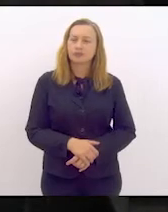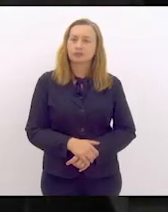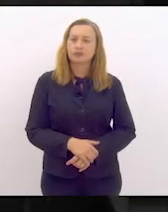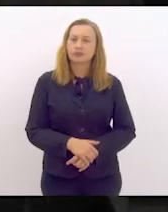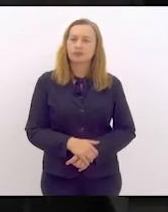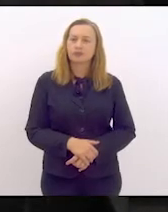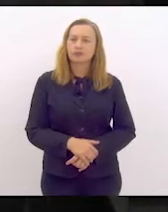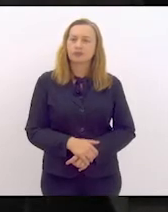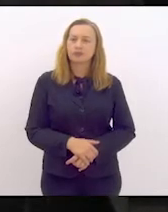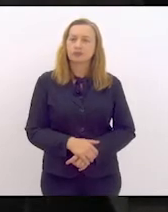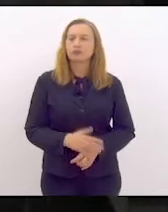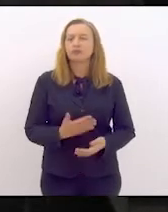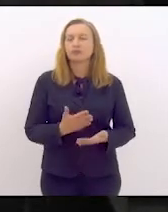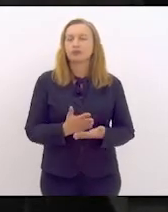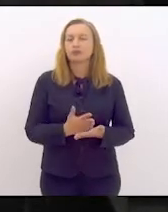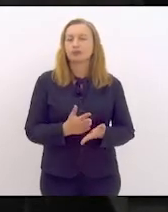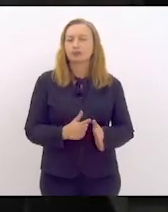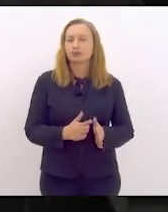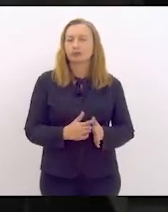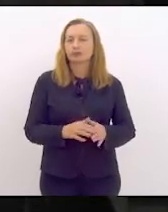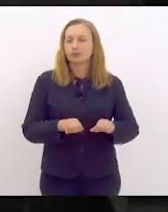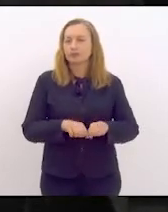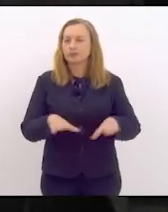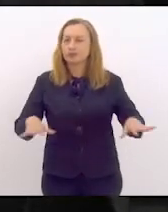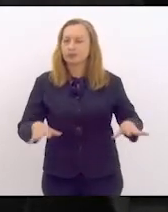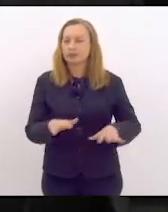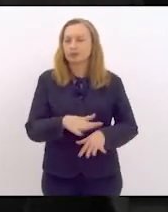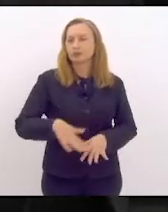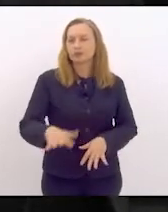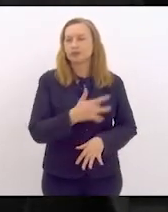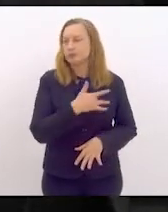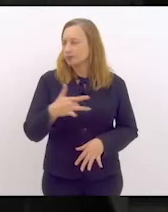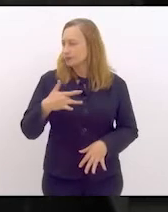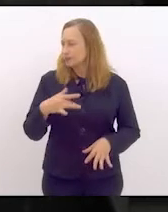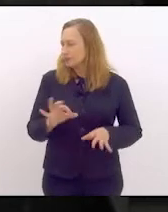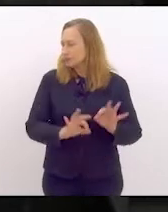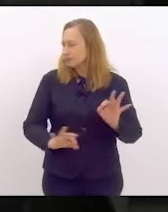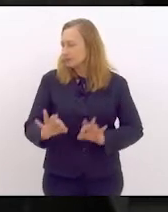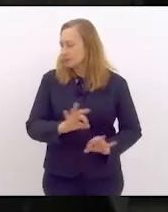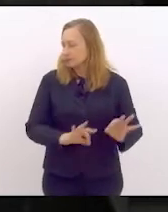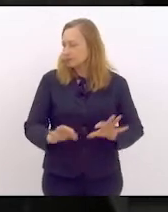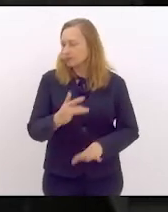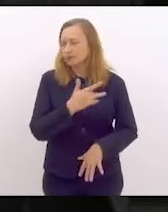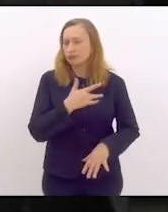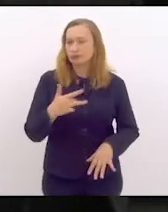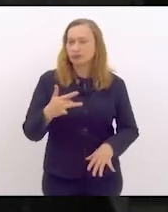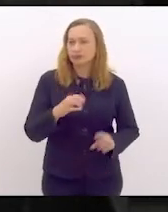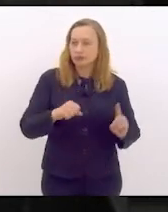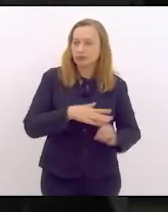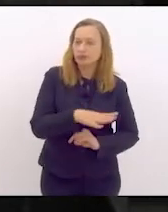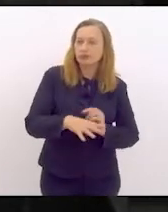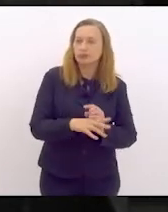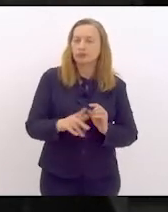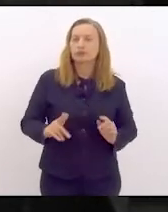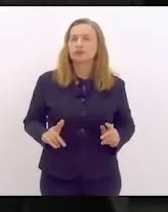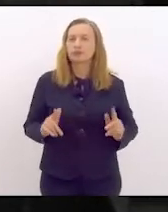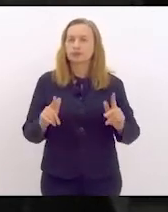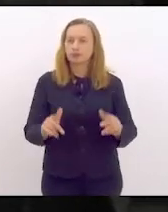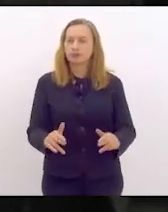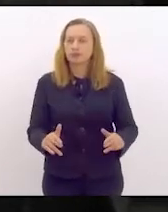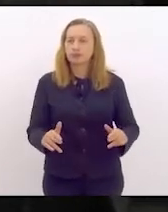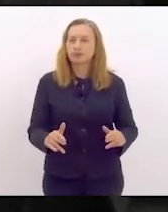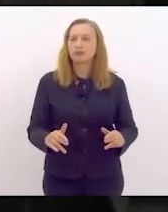do Estado na área da saúde, que são as organizações sociais. As mesmas